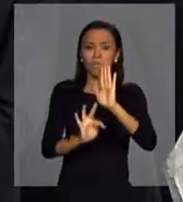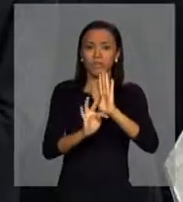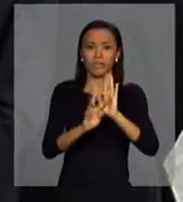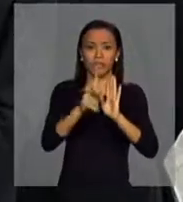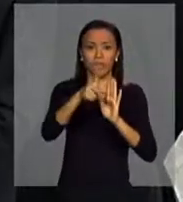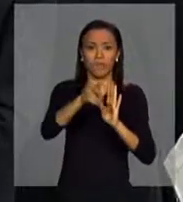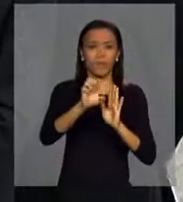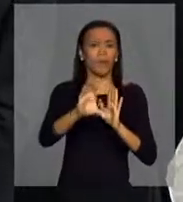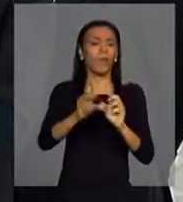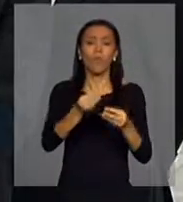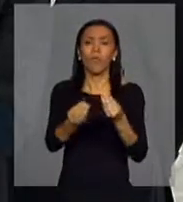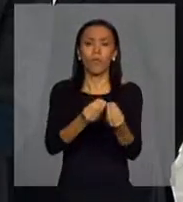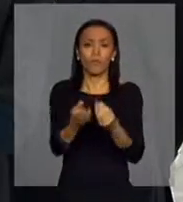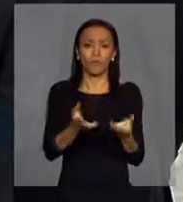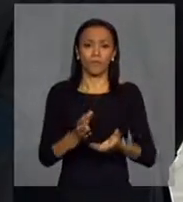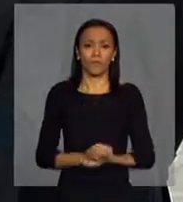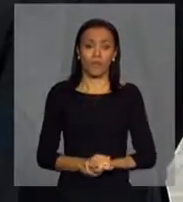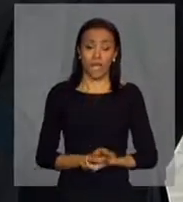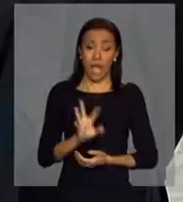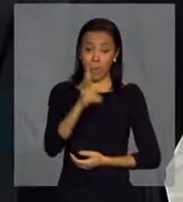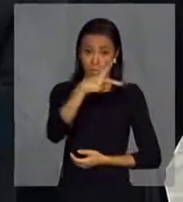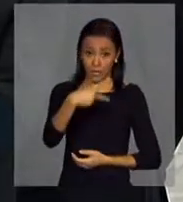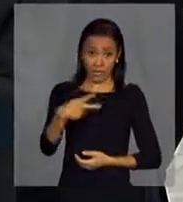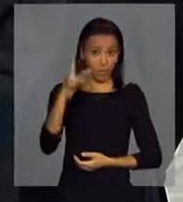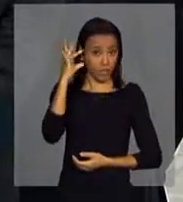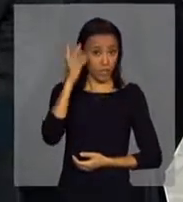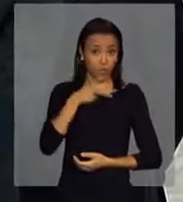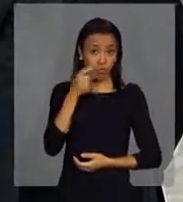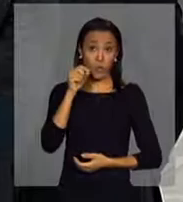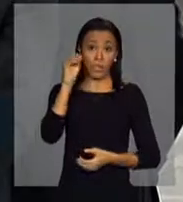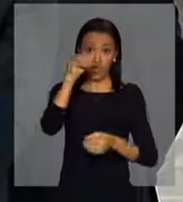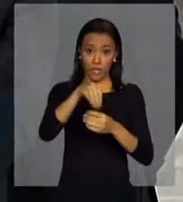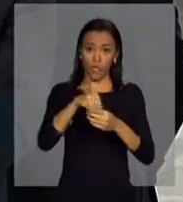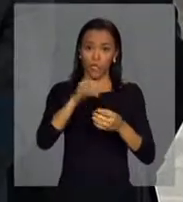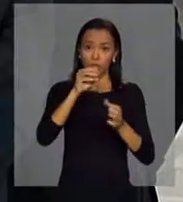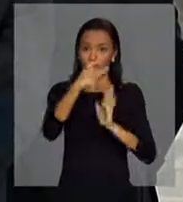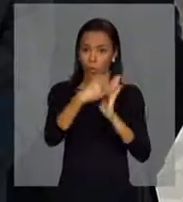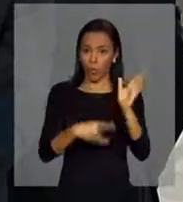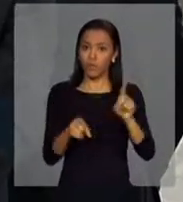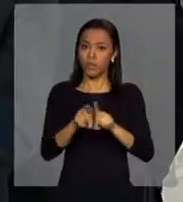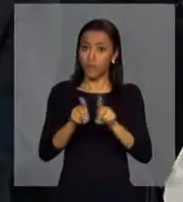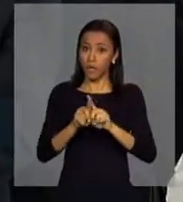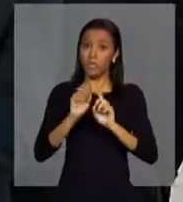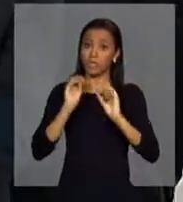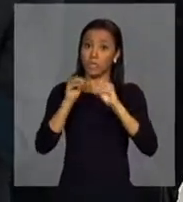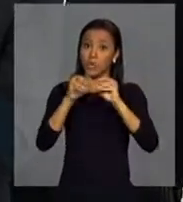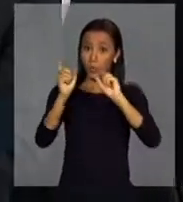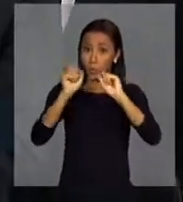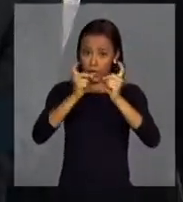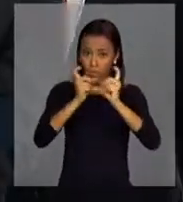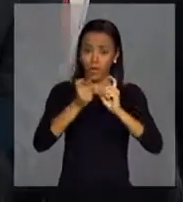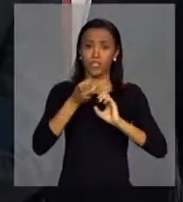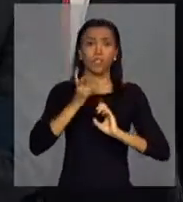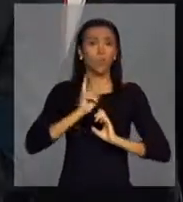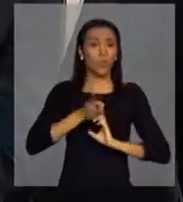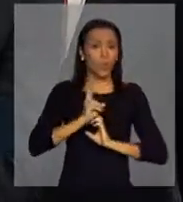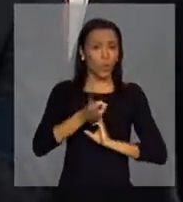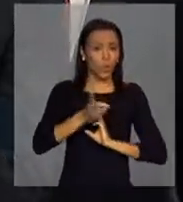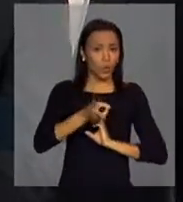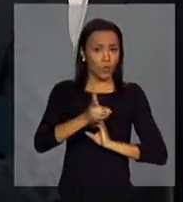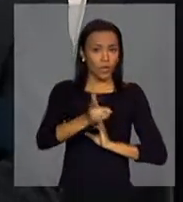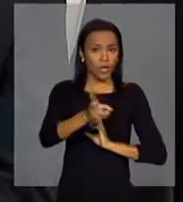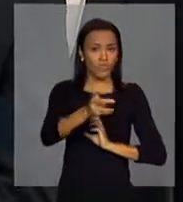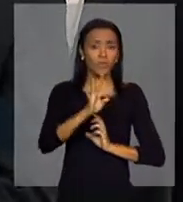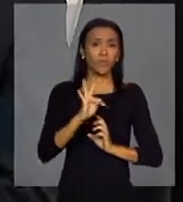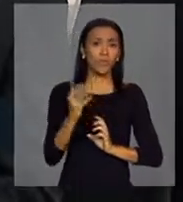A presidenta Dilma, no documento e também no debate, pediu que fossem mantidos todos os direitos de todos